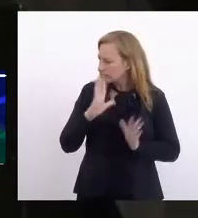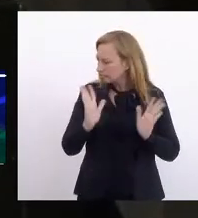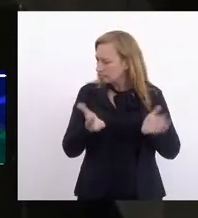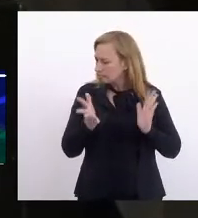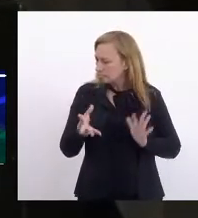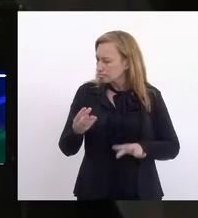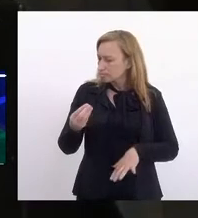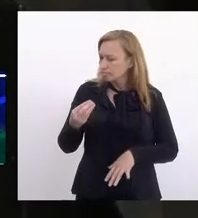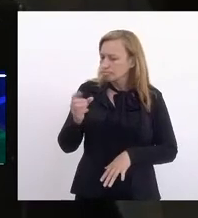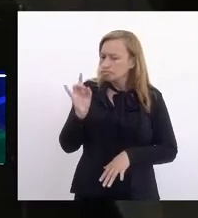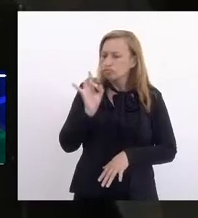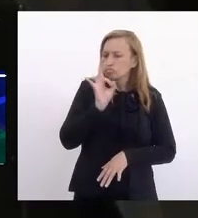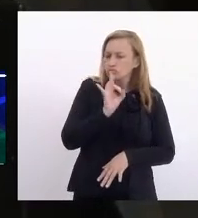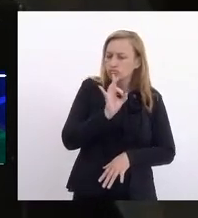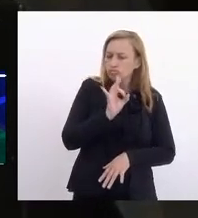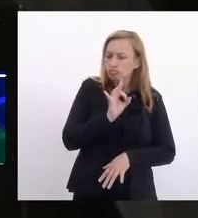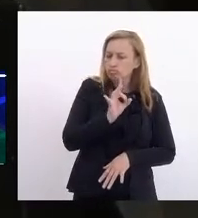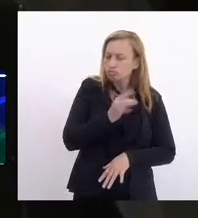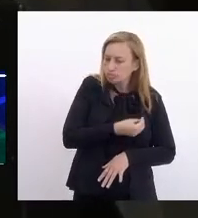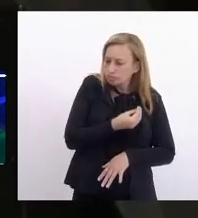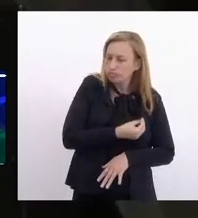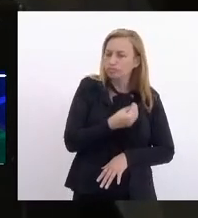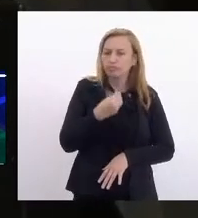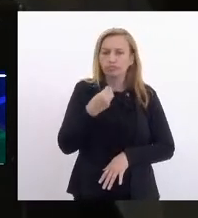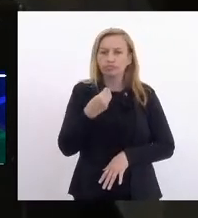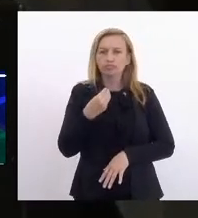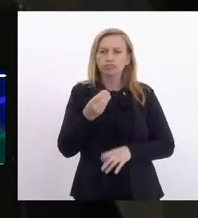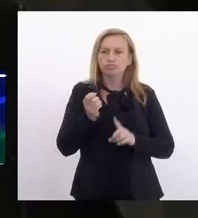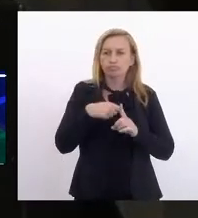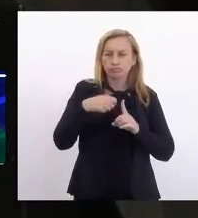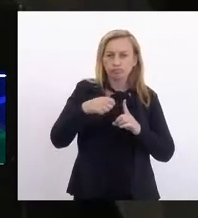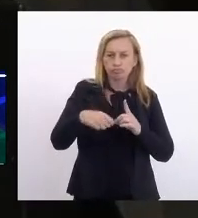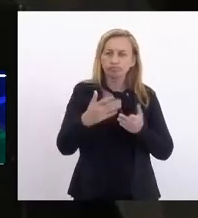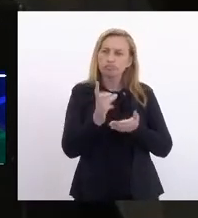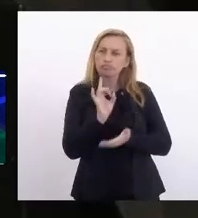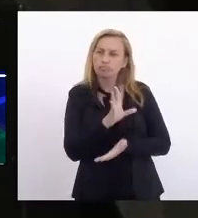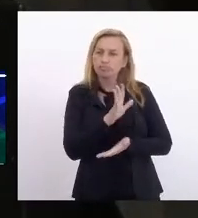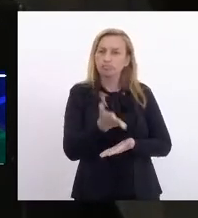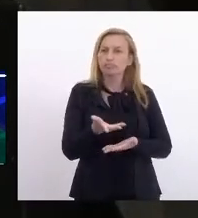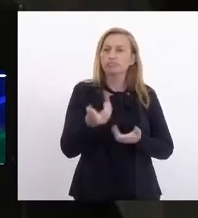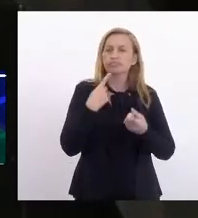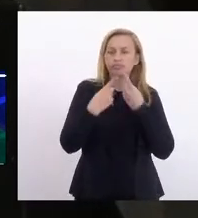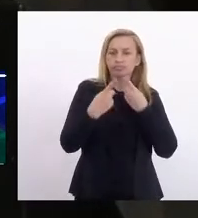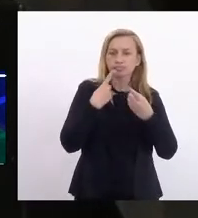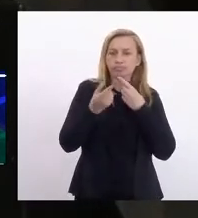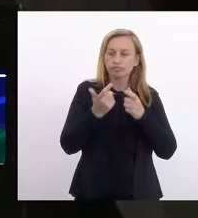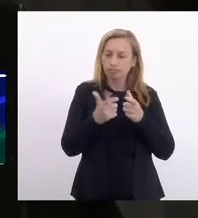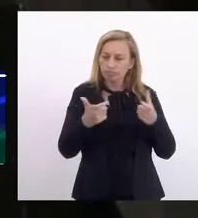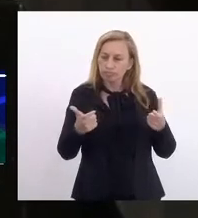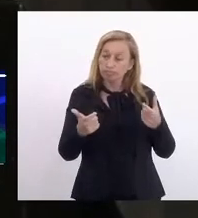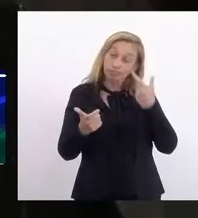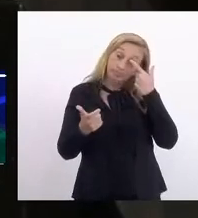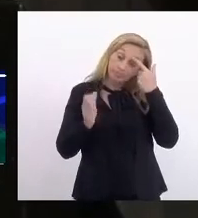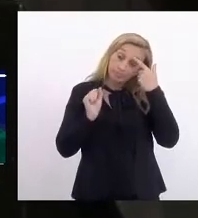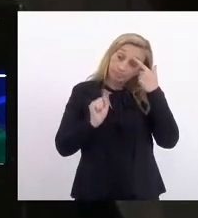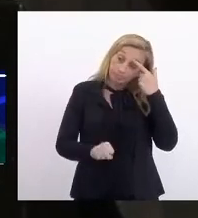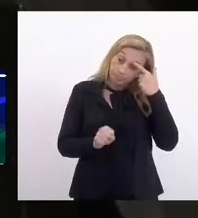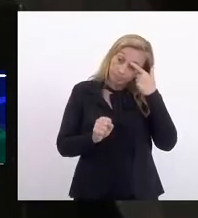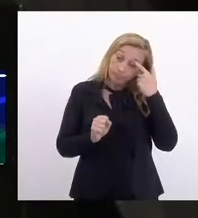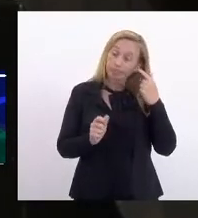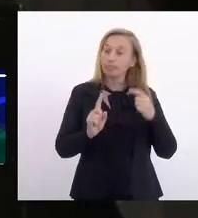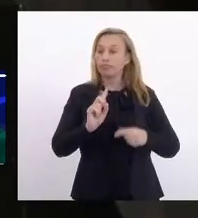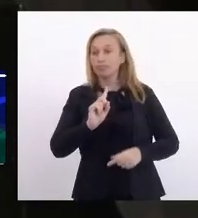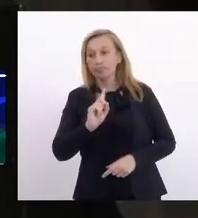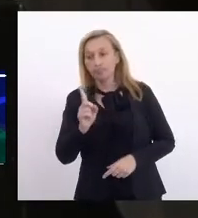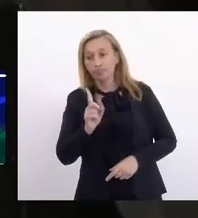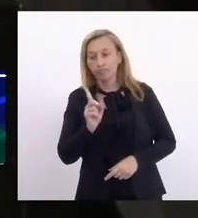vivido, nos últimos meses, debates acaloradíssimos sobre o que pode e o que não pode o Estado no